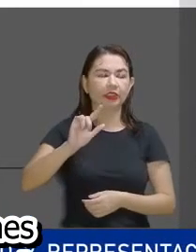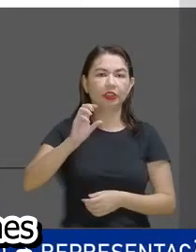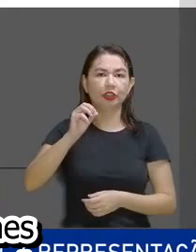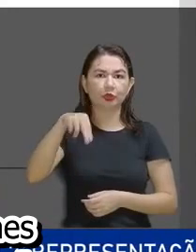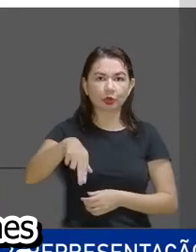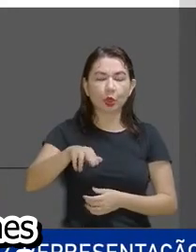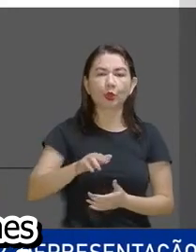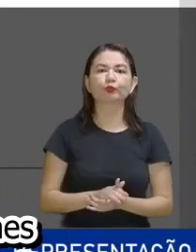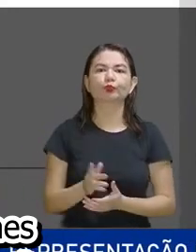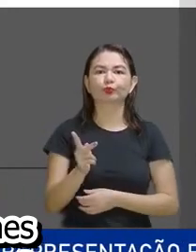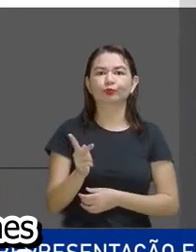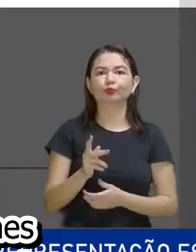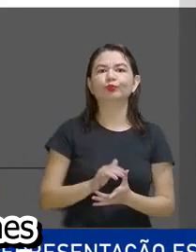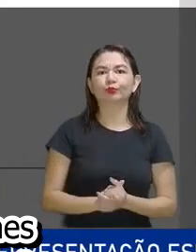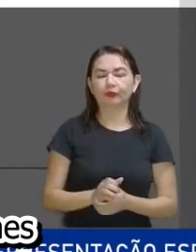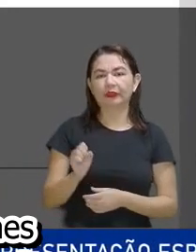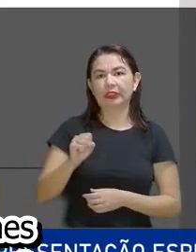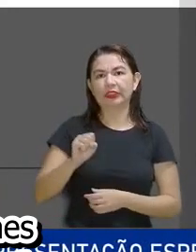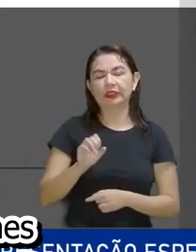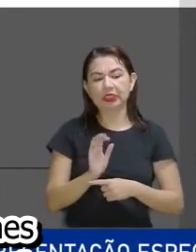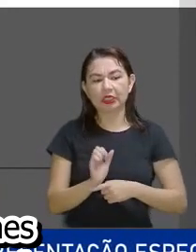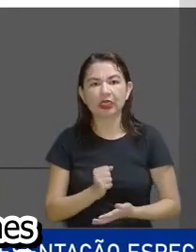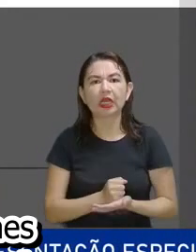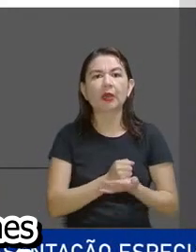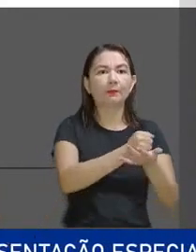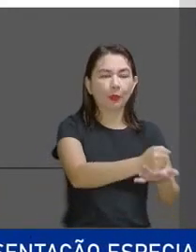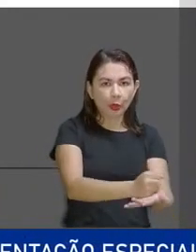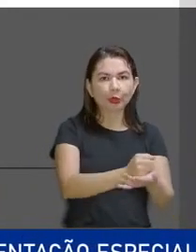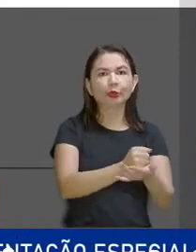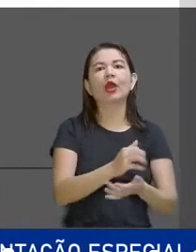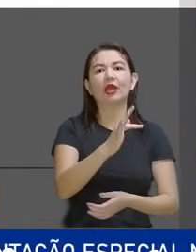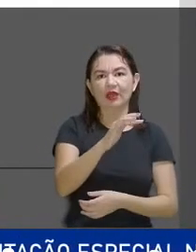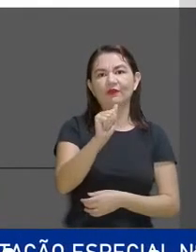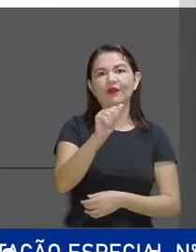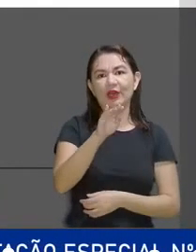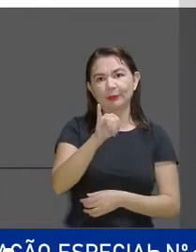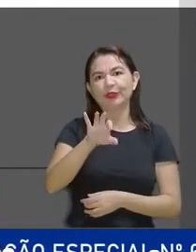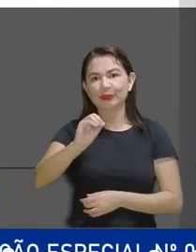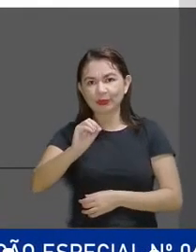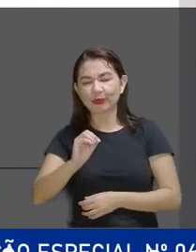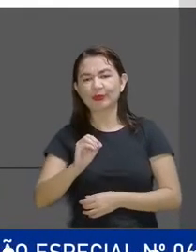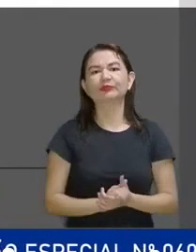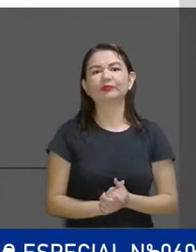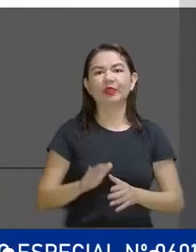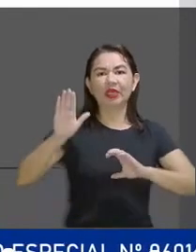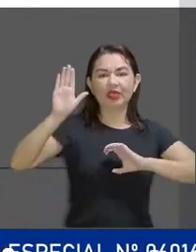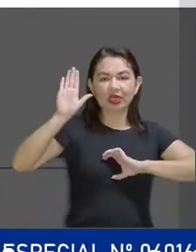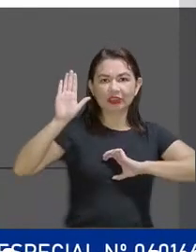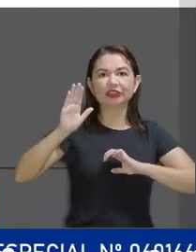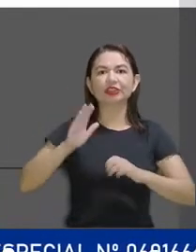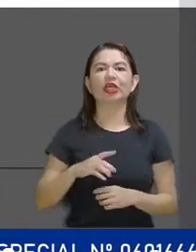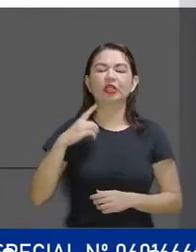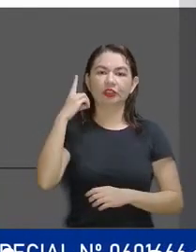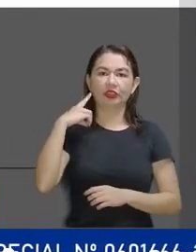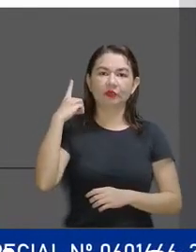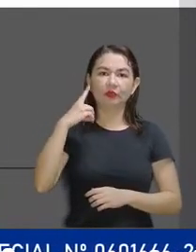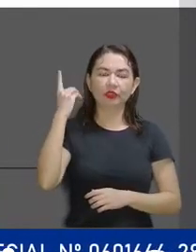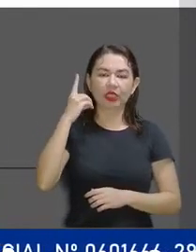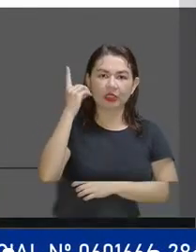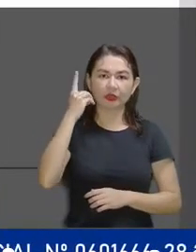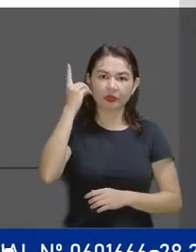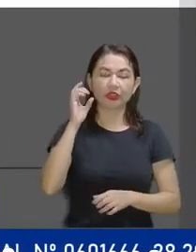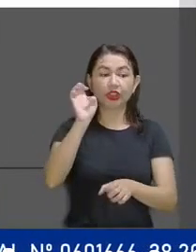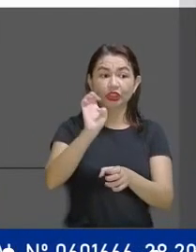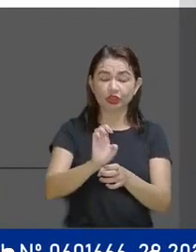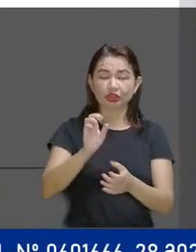Moraes atuavam de modo a beneficiar a candidatura de Fábio Jucá, com o fim de promovê-lo ao cargo de deputado estadual, valendo-se,